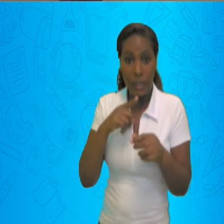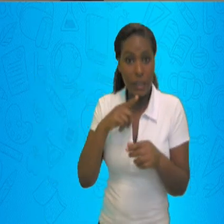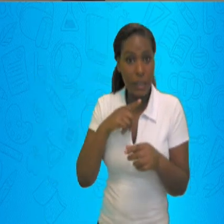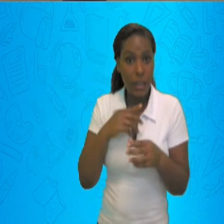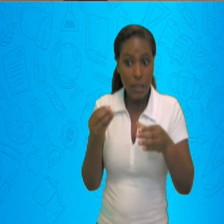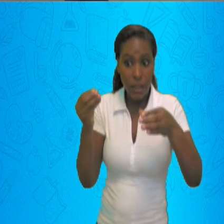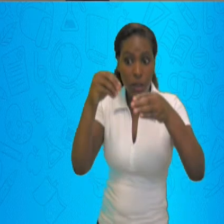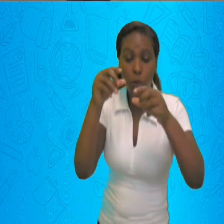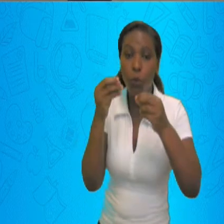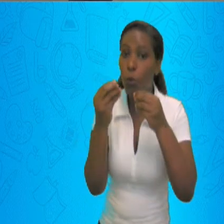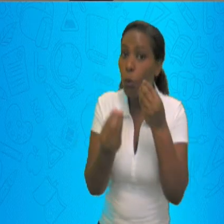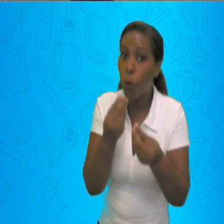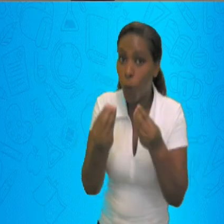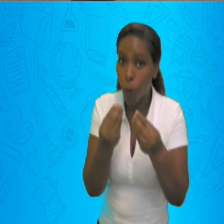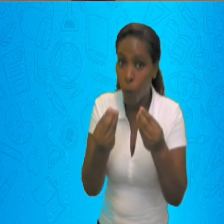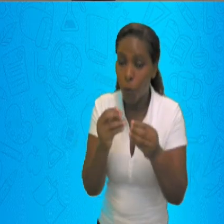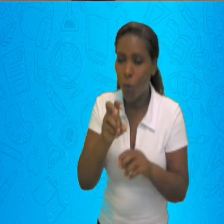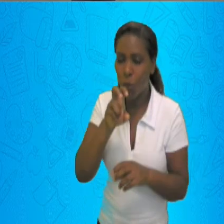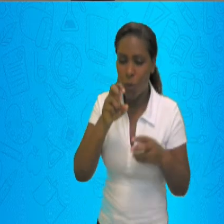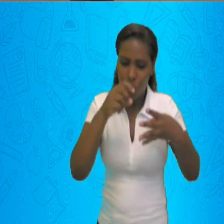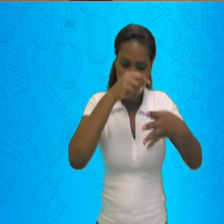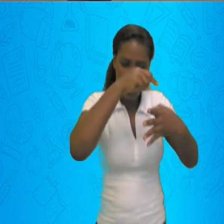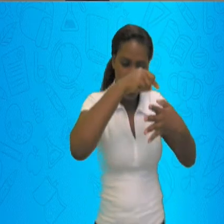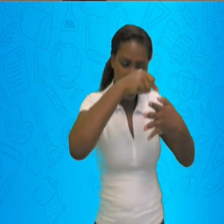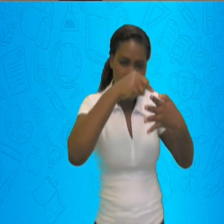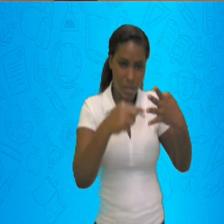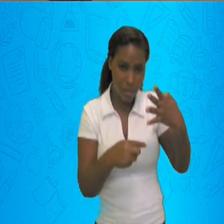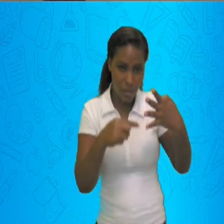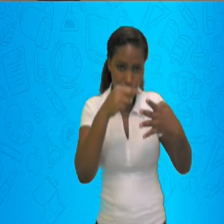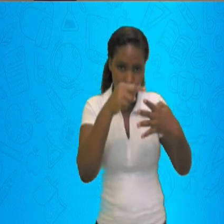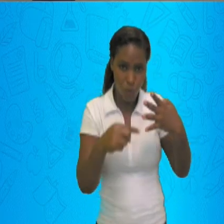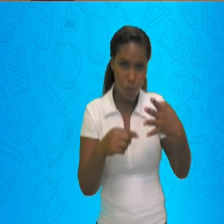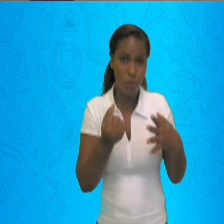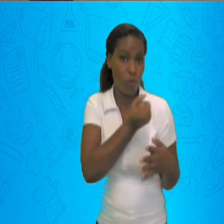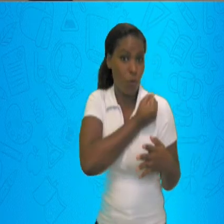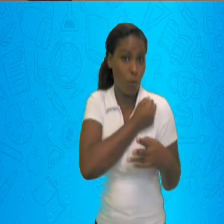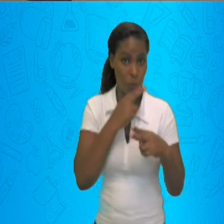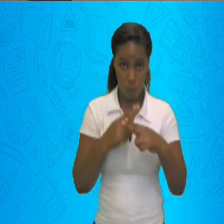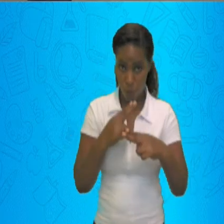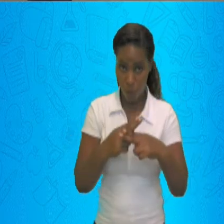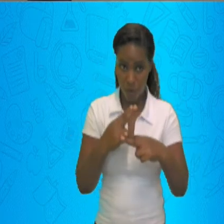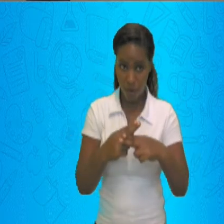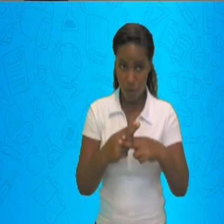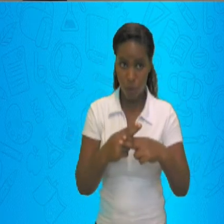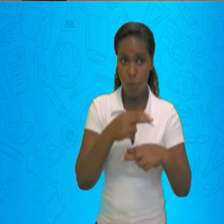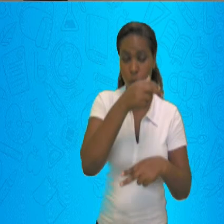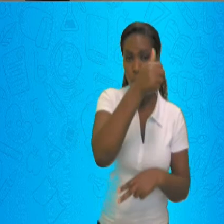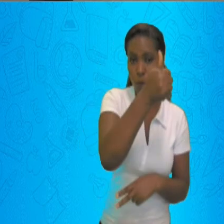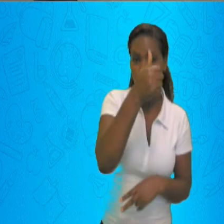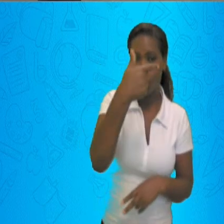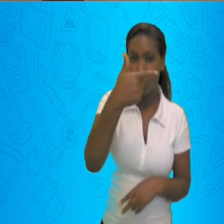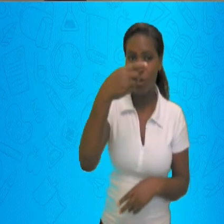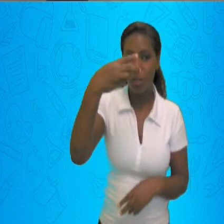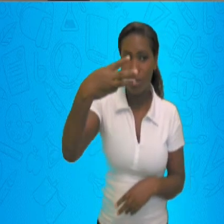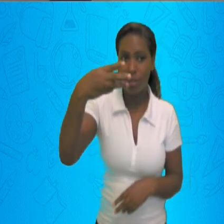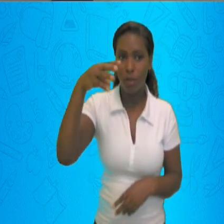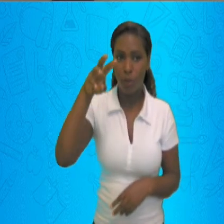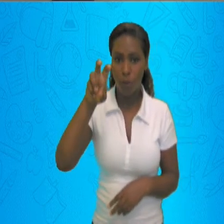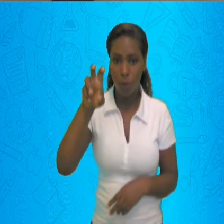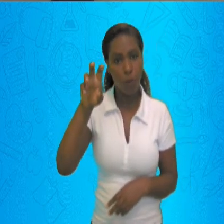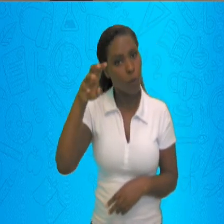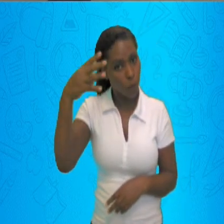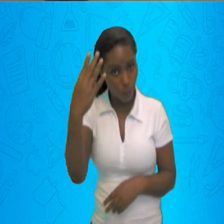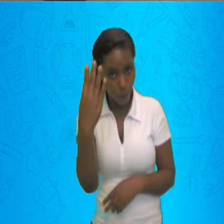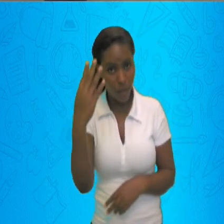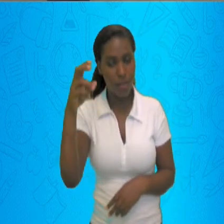situações, 1, 2, 3, 4 e 5. Em todas elas, os pontos A, B e C não